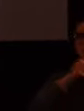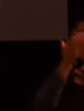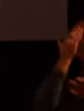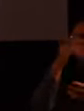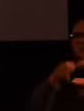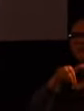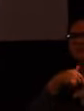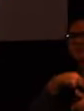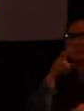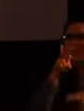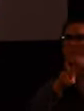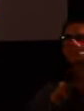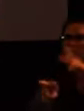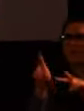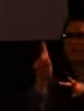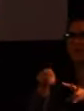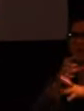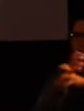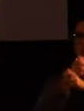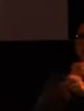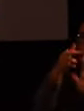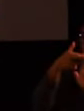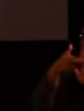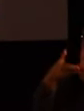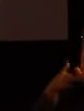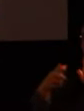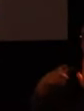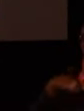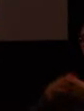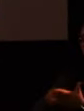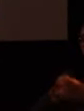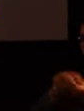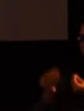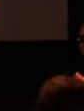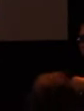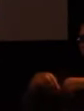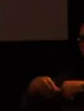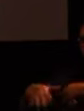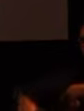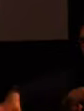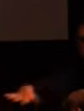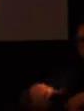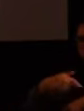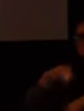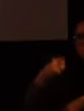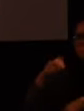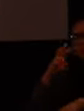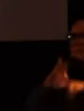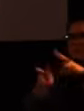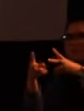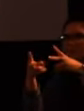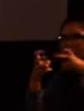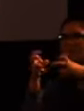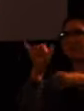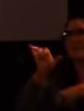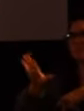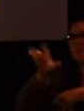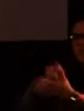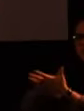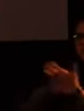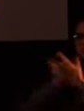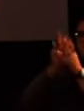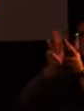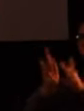estamos falando de um conjunto de regramento que ordena o território. Nós precisamos enxergar esse território e os mapas,